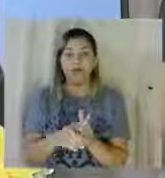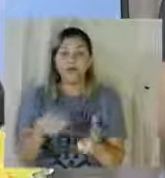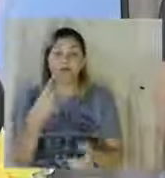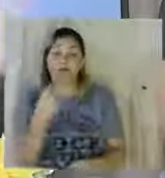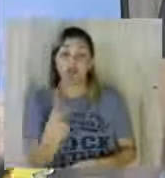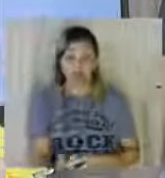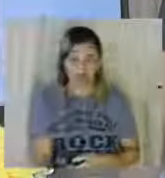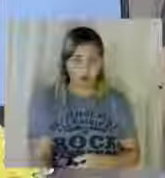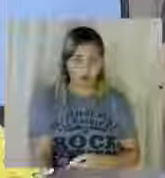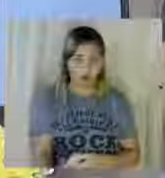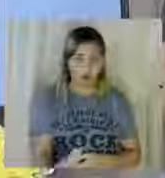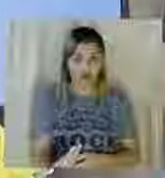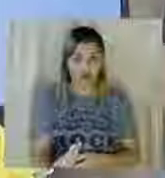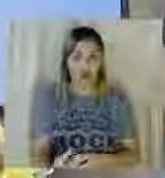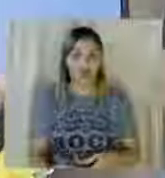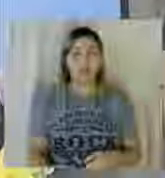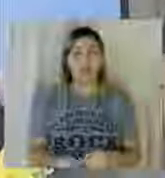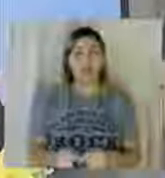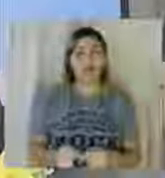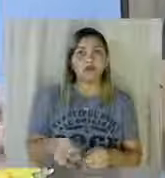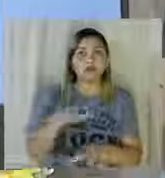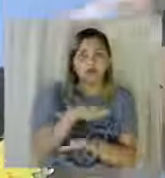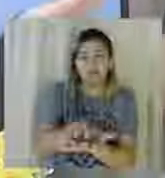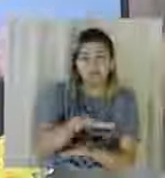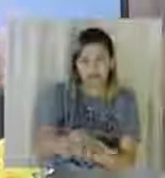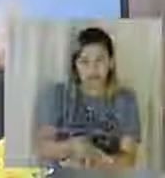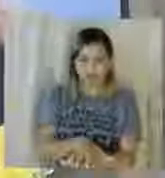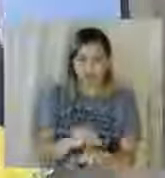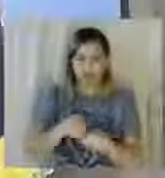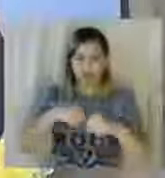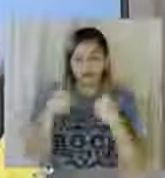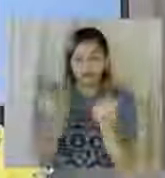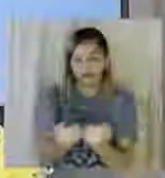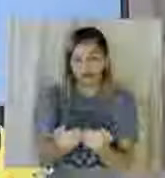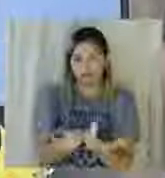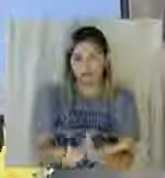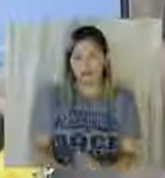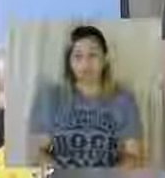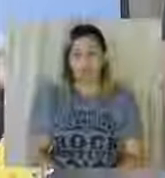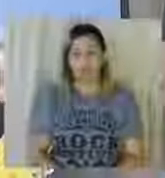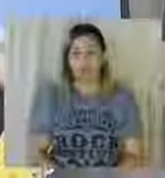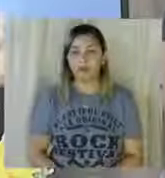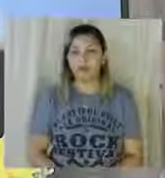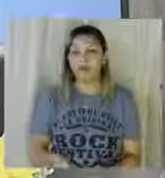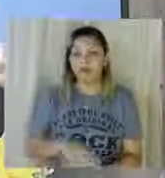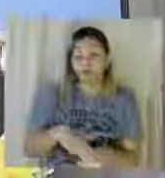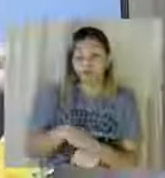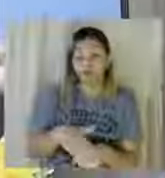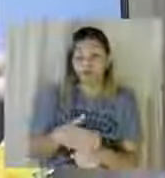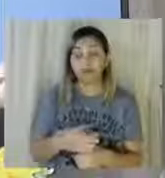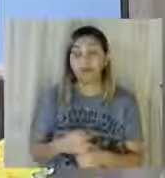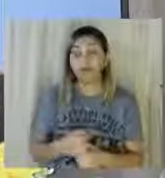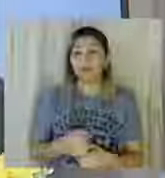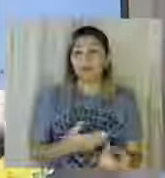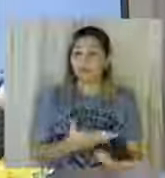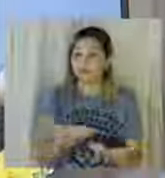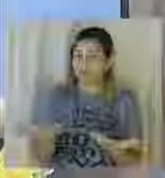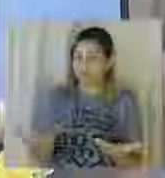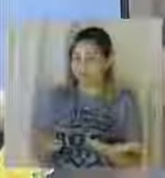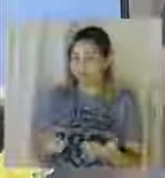língua, um mecanismo de inclusão. E para conversar com a gente, estamos recebendo aqui pessoas para lá